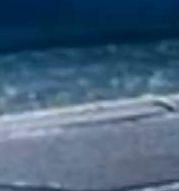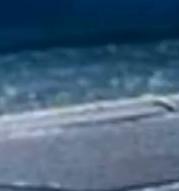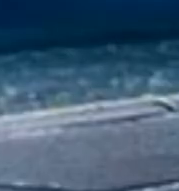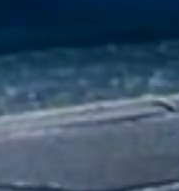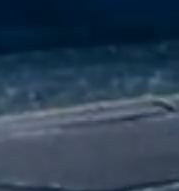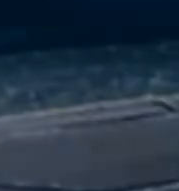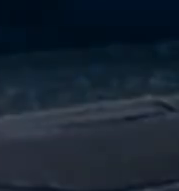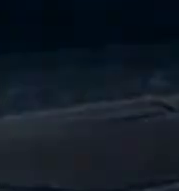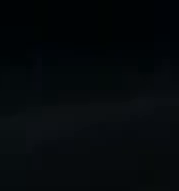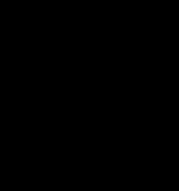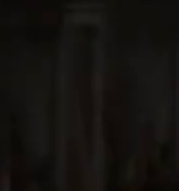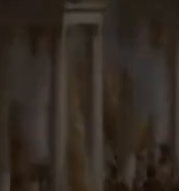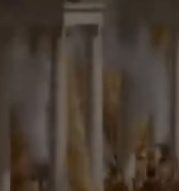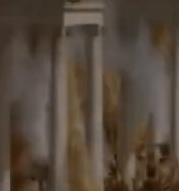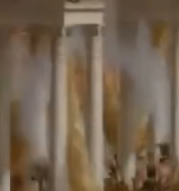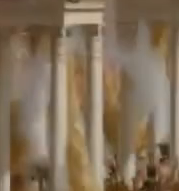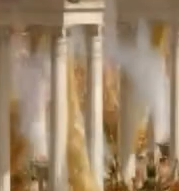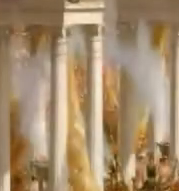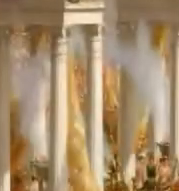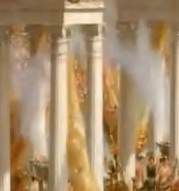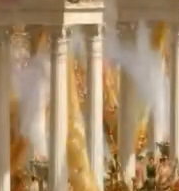casa estando fantasiado.